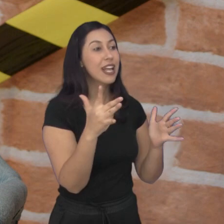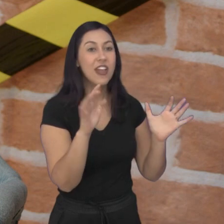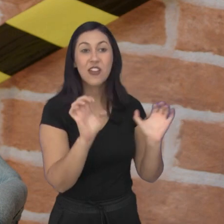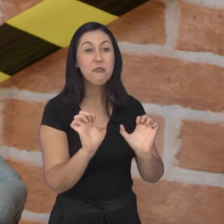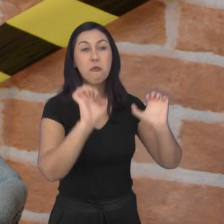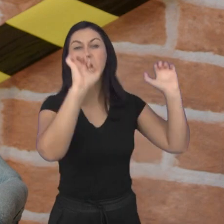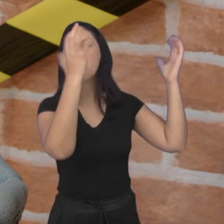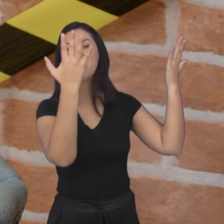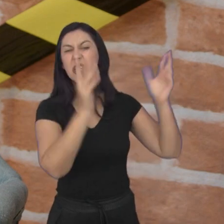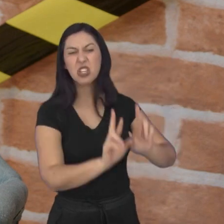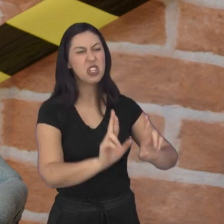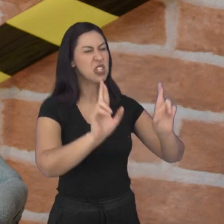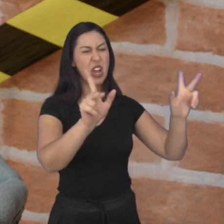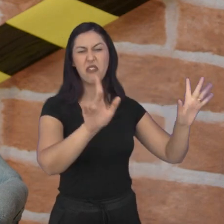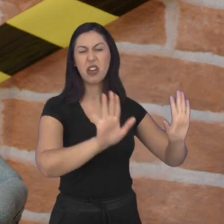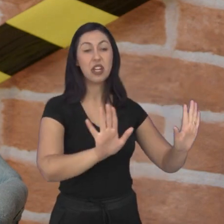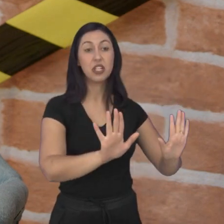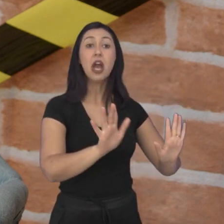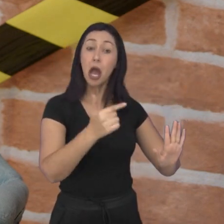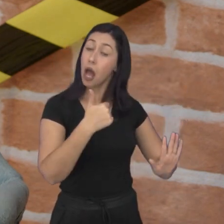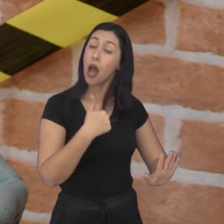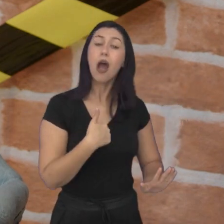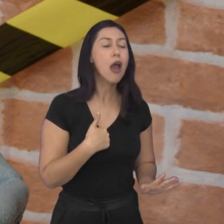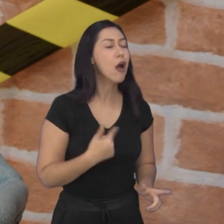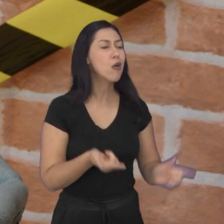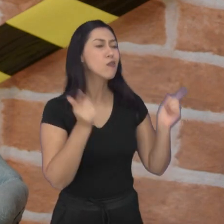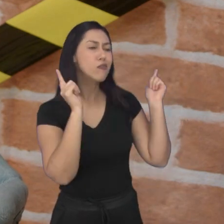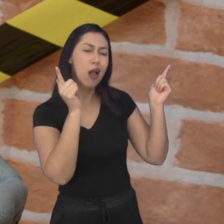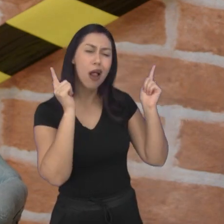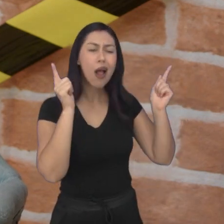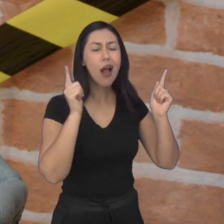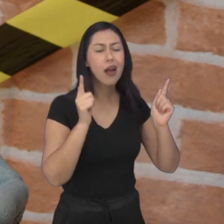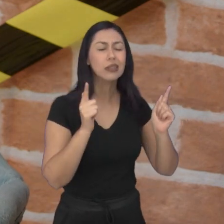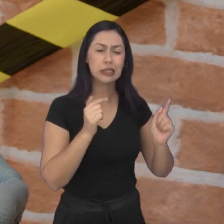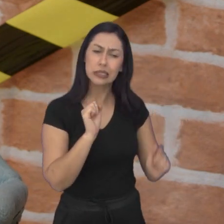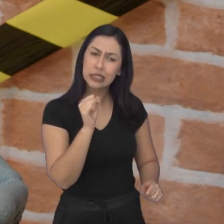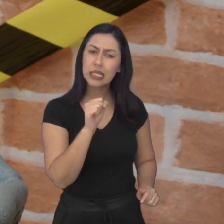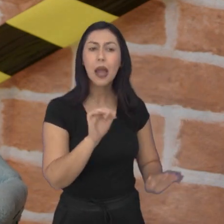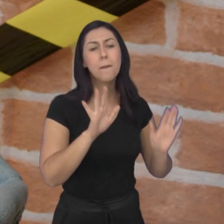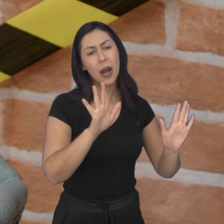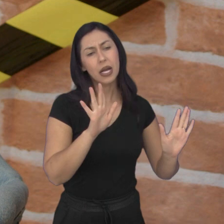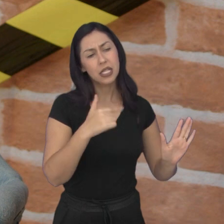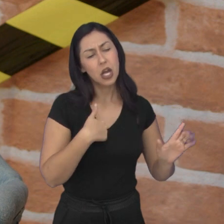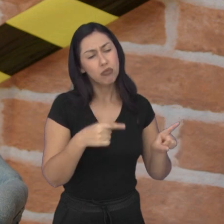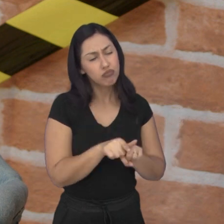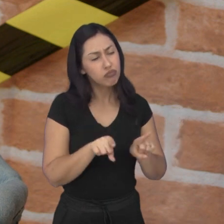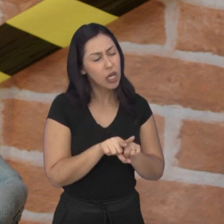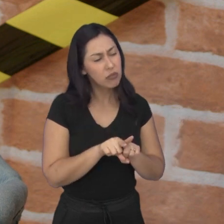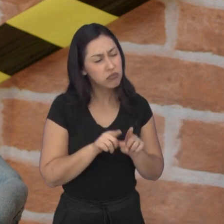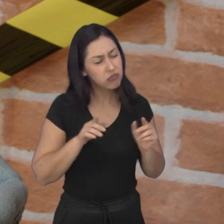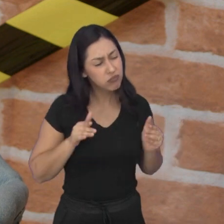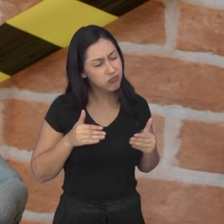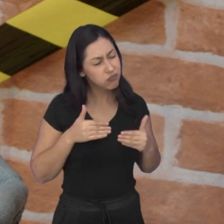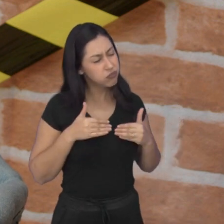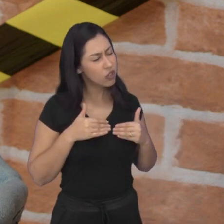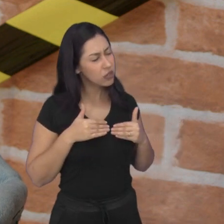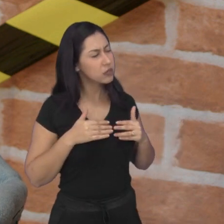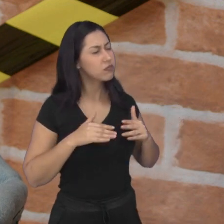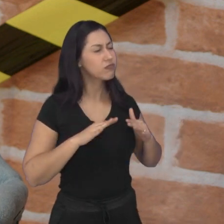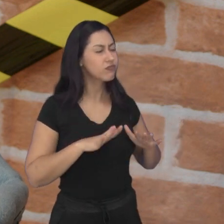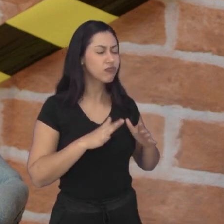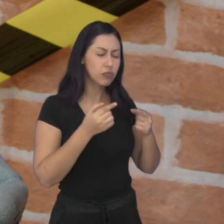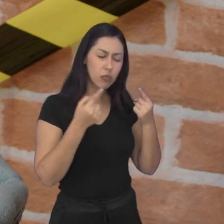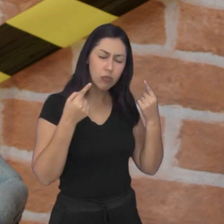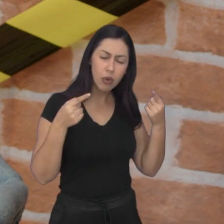pelo menos, sou um cara muito mais... Eu sou extrovertido e tudo mais, mas não sou muito de festa, sou um cara mais pra dentro também, as musiquinhas que eu curto são desse jeito